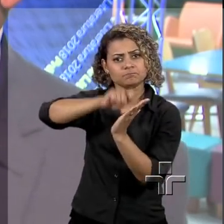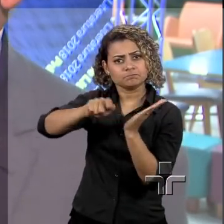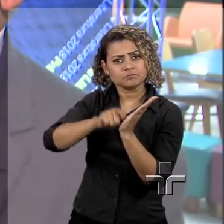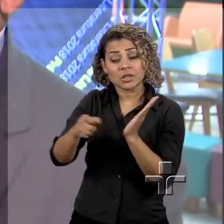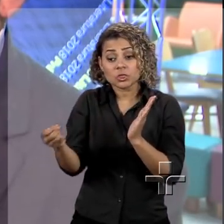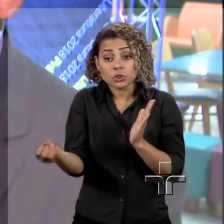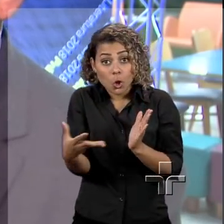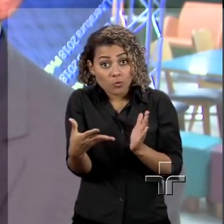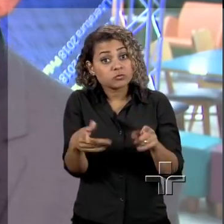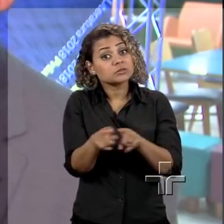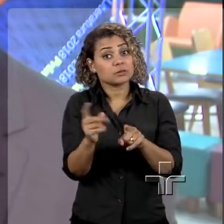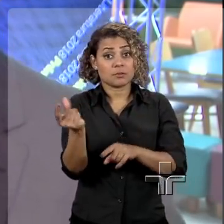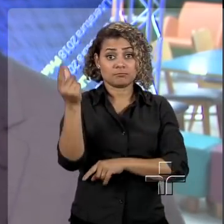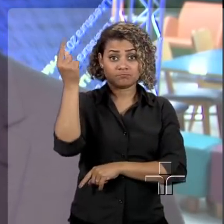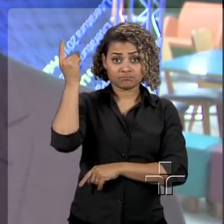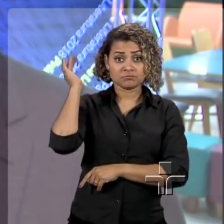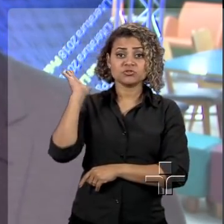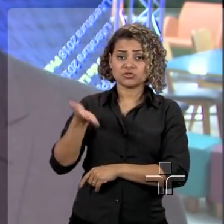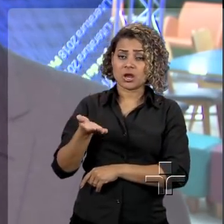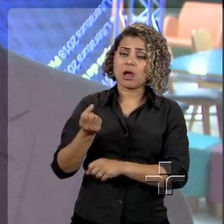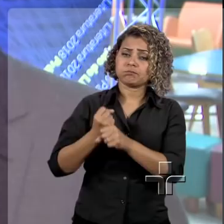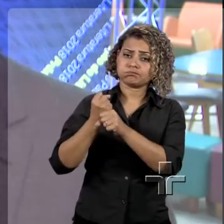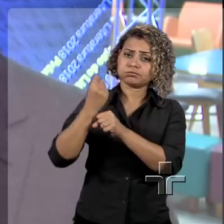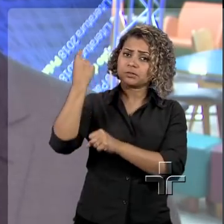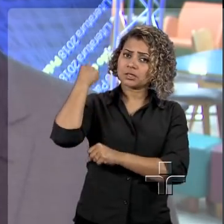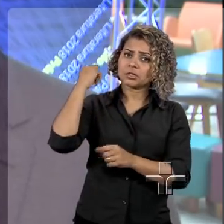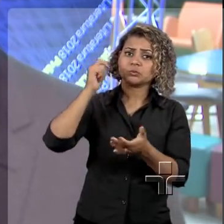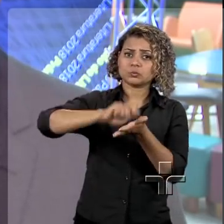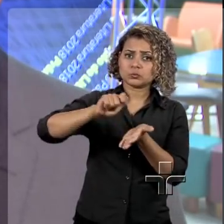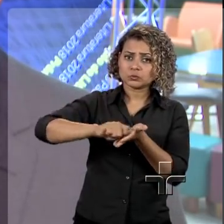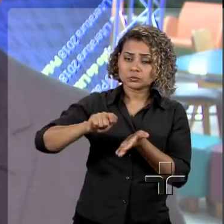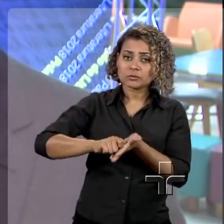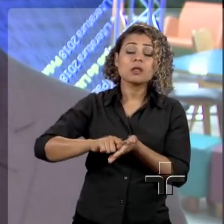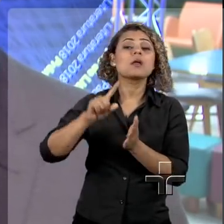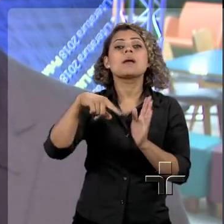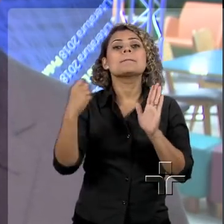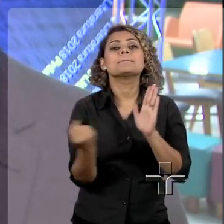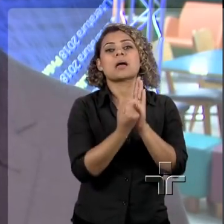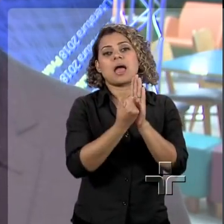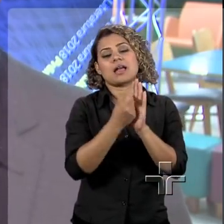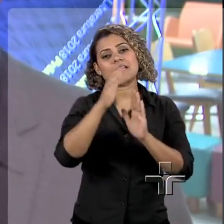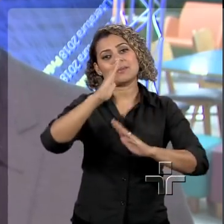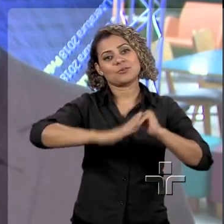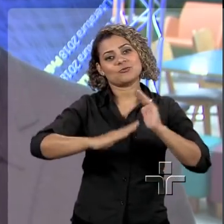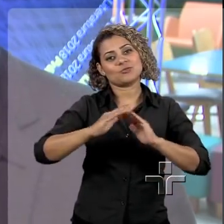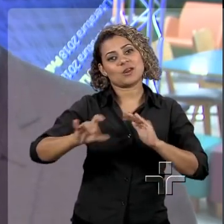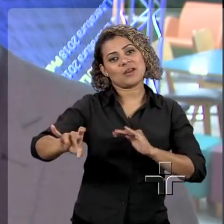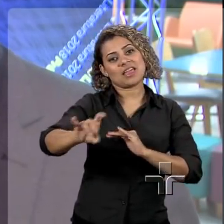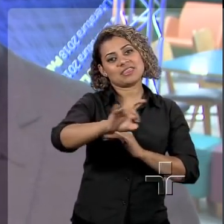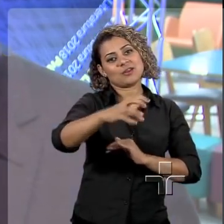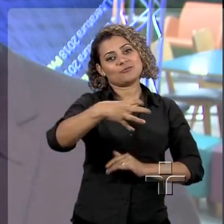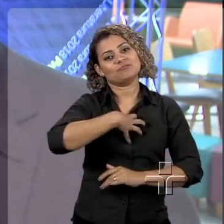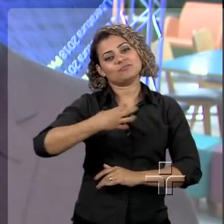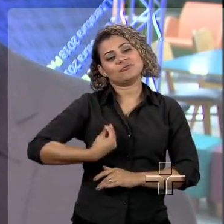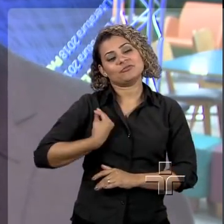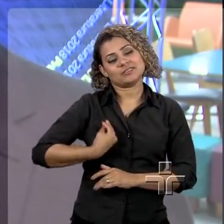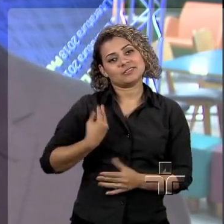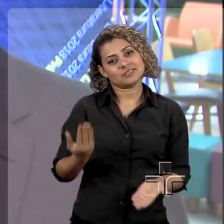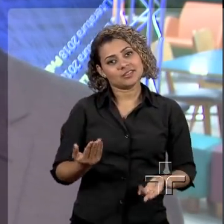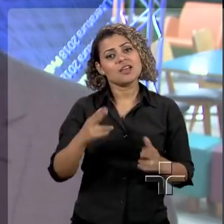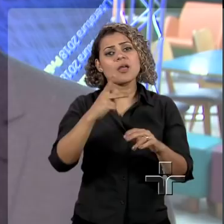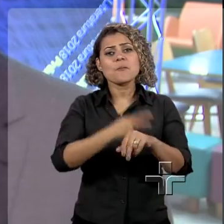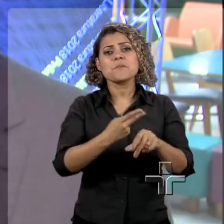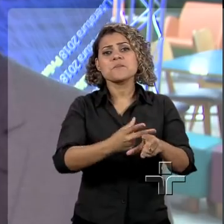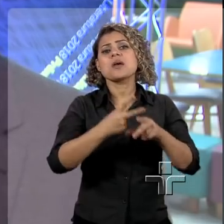talentos quanto escritores consagrados, e um prêmio que marca a carreira de todos os escritores, os autores, e um prêmio que